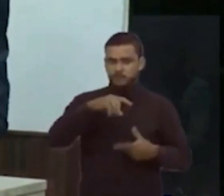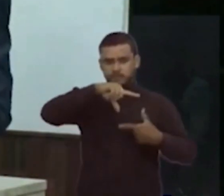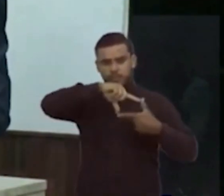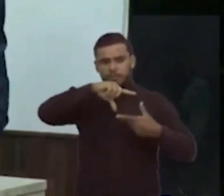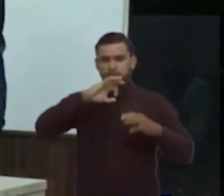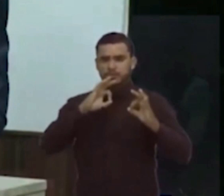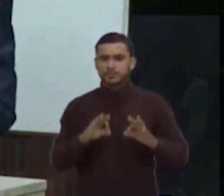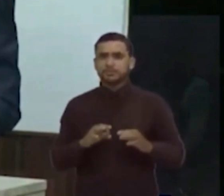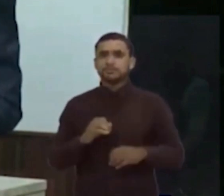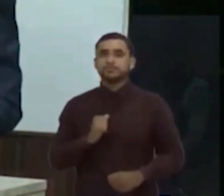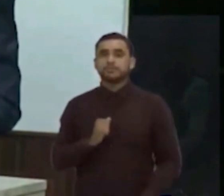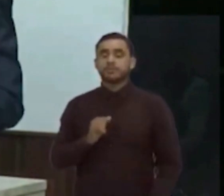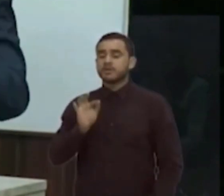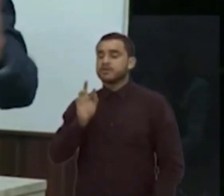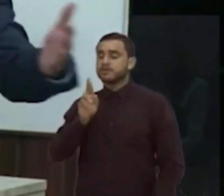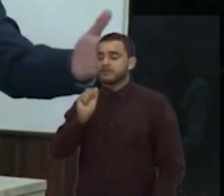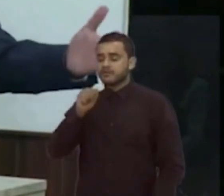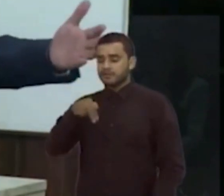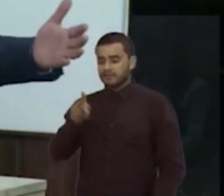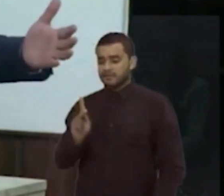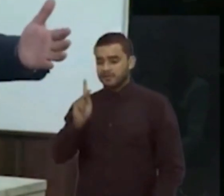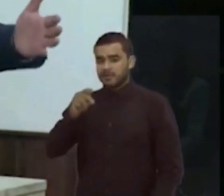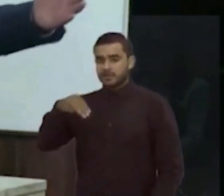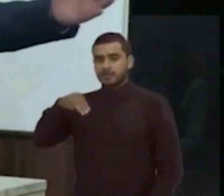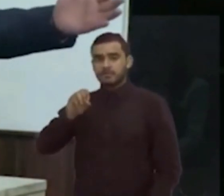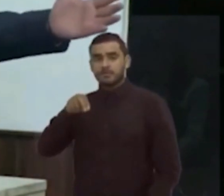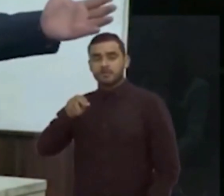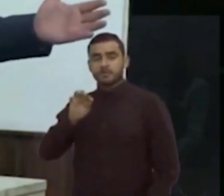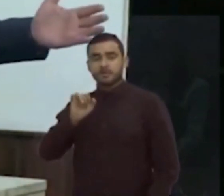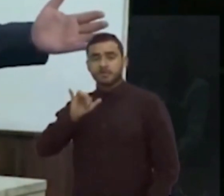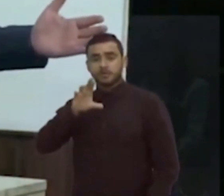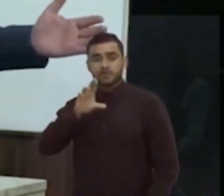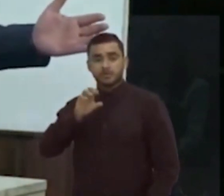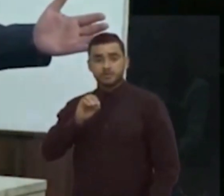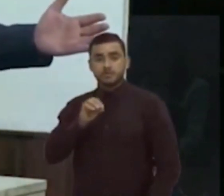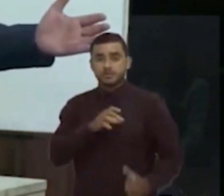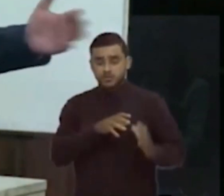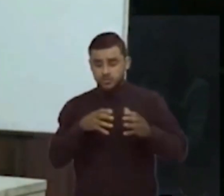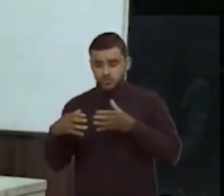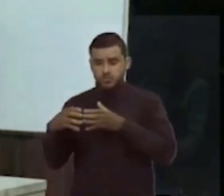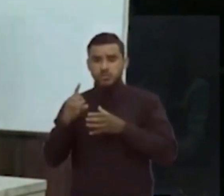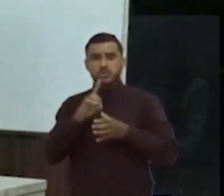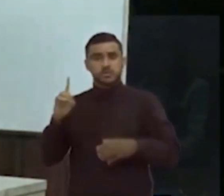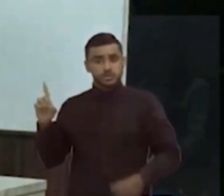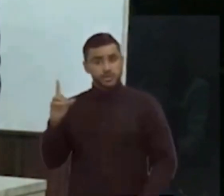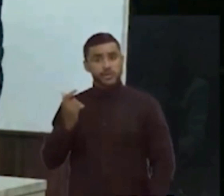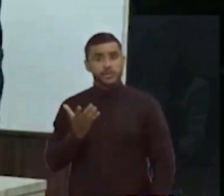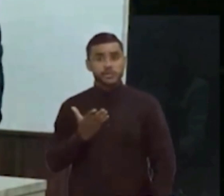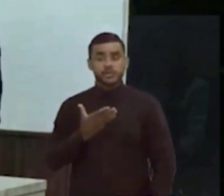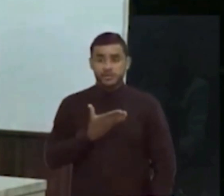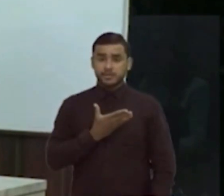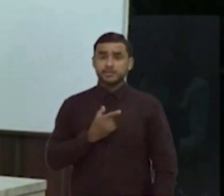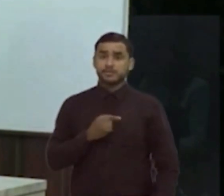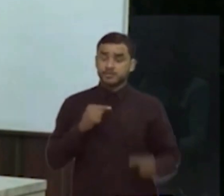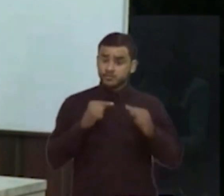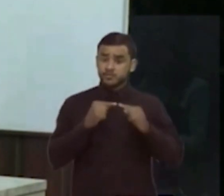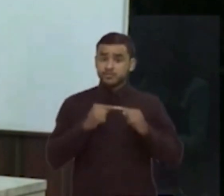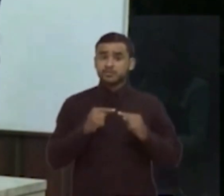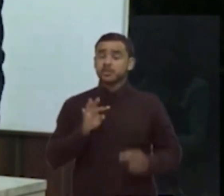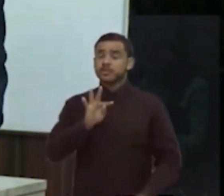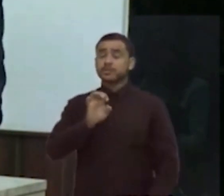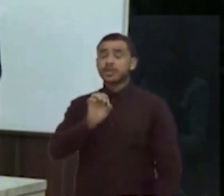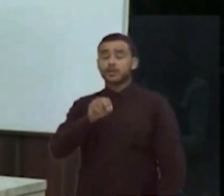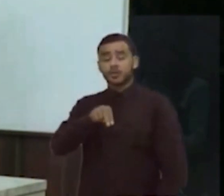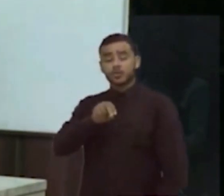um democrata cristão, que hoje seria considerado de direita. Vejam, Teotônio Vilela, um